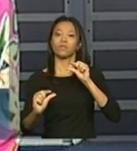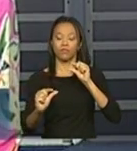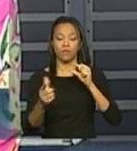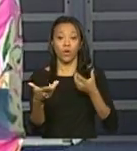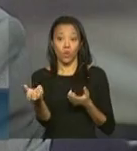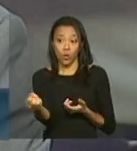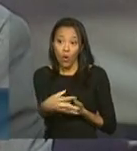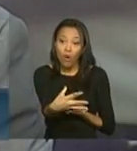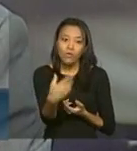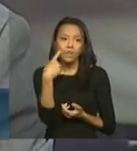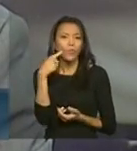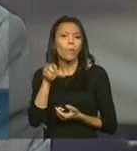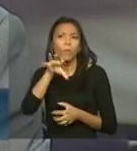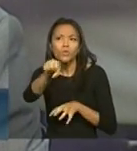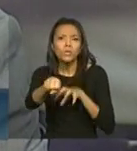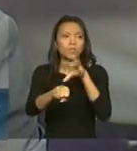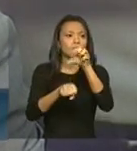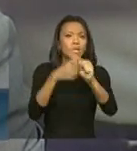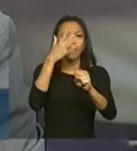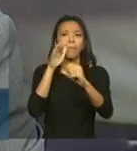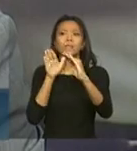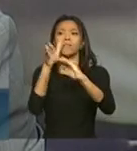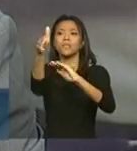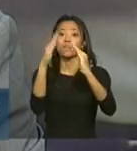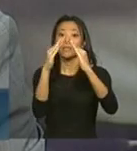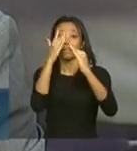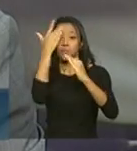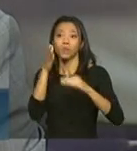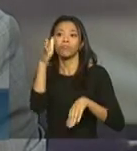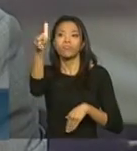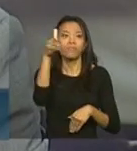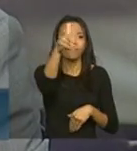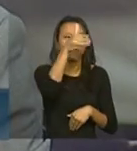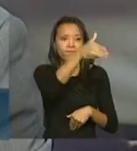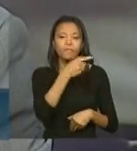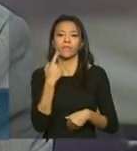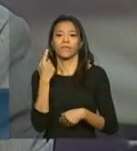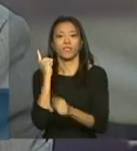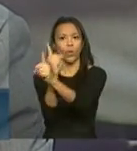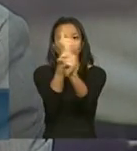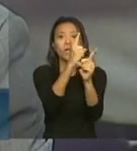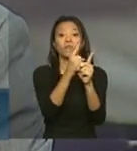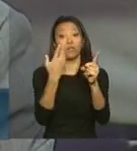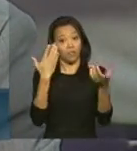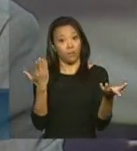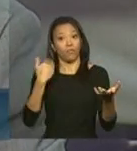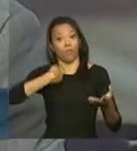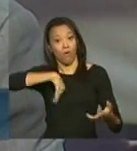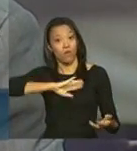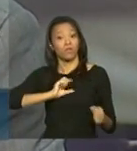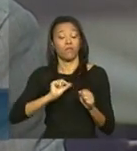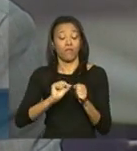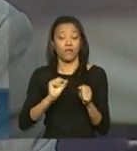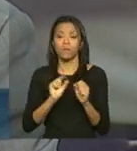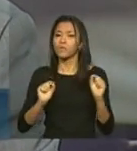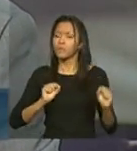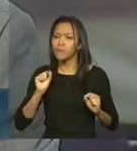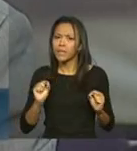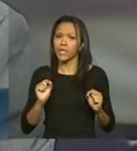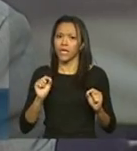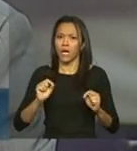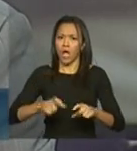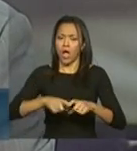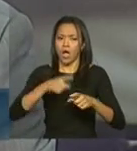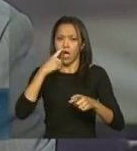novos fazendo busca ativa. Então, isso significa que, na verdade, nós também estamos produzindo um aumento de casos